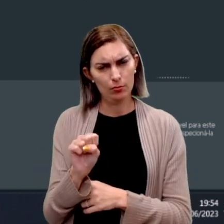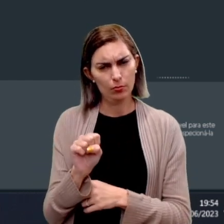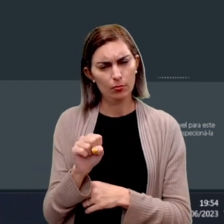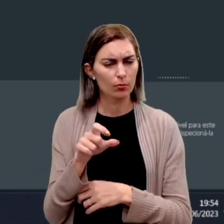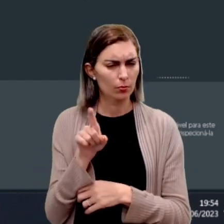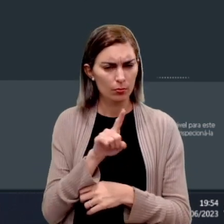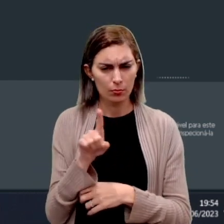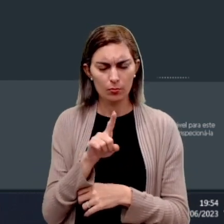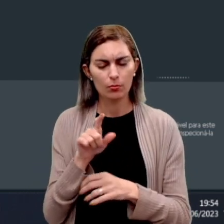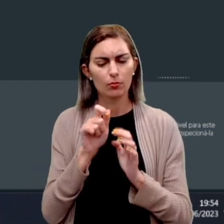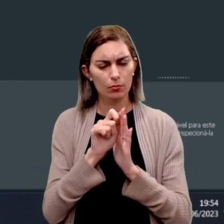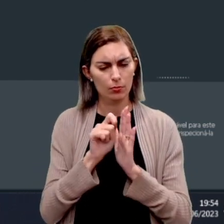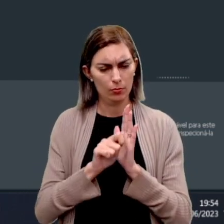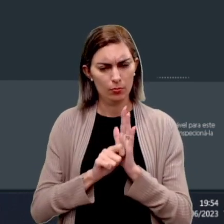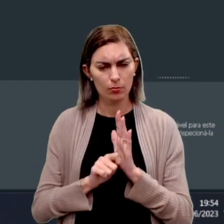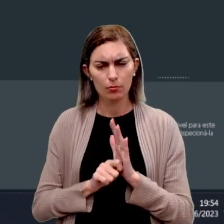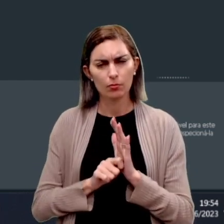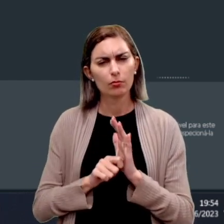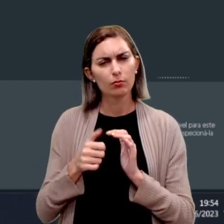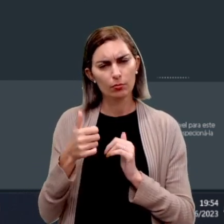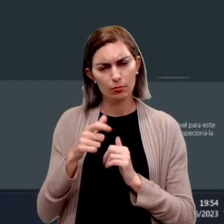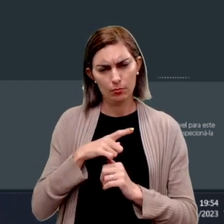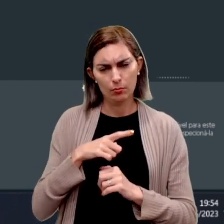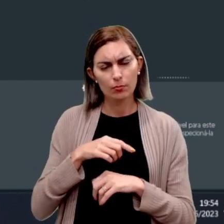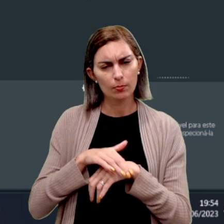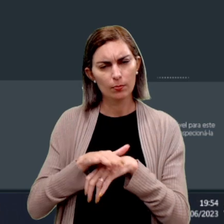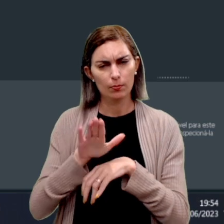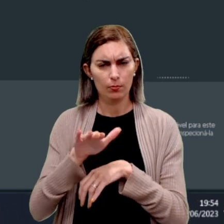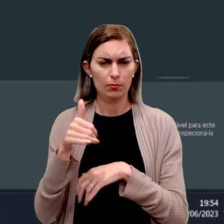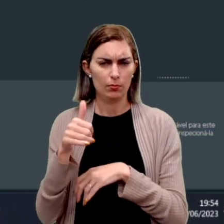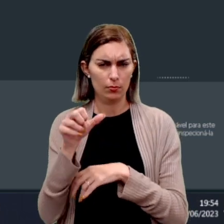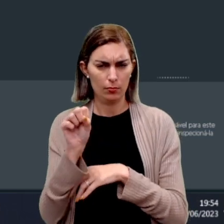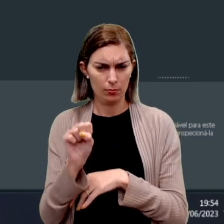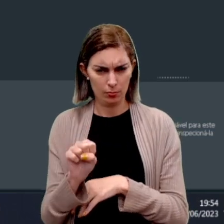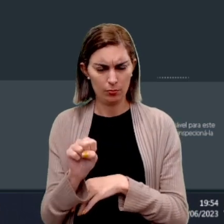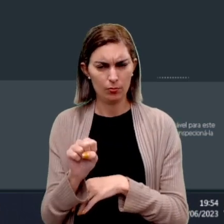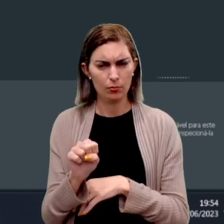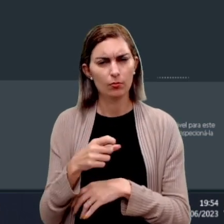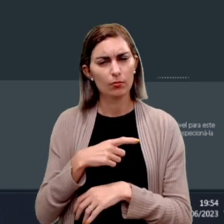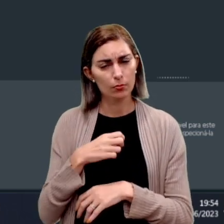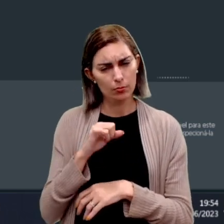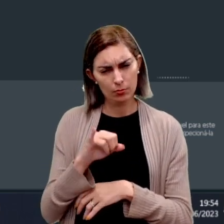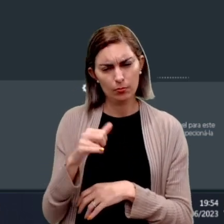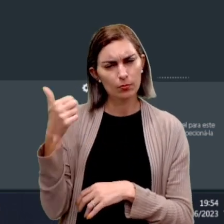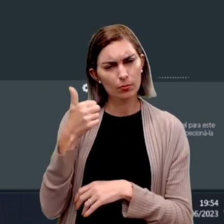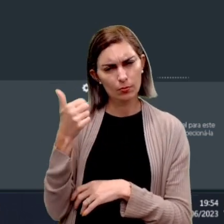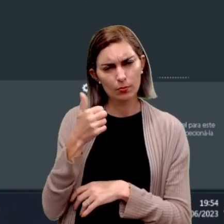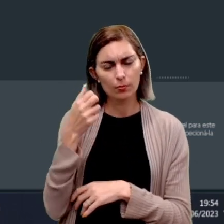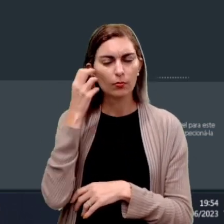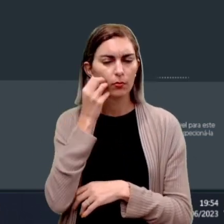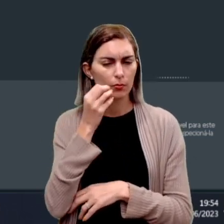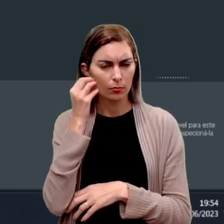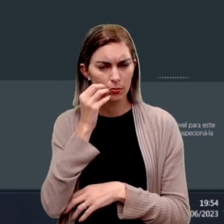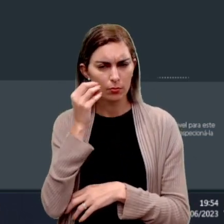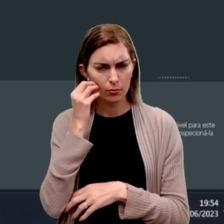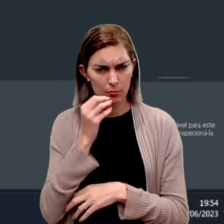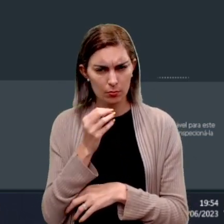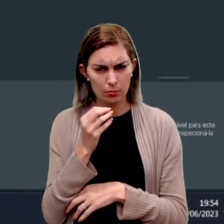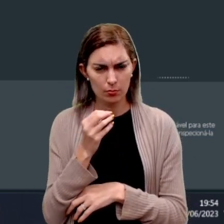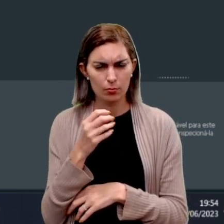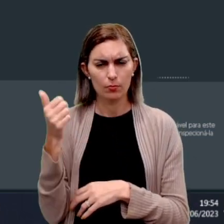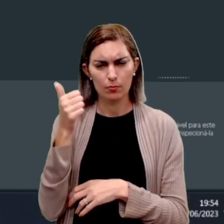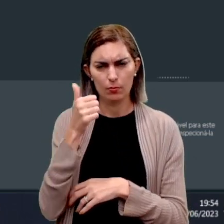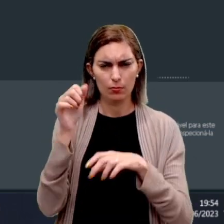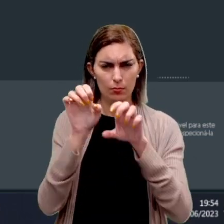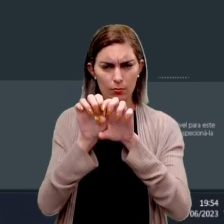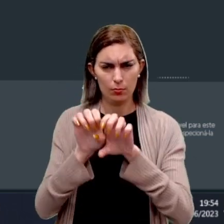não, escreva, você tem mais de 18 anos. E se o primeiro teste, né, a primeira